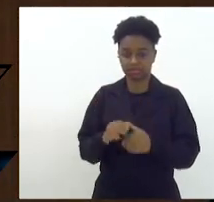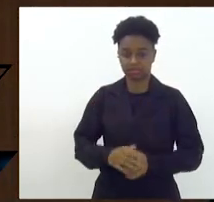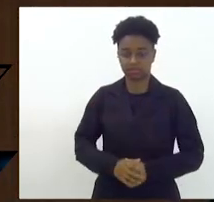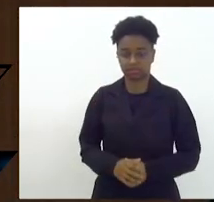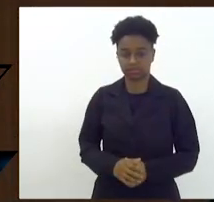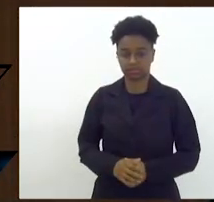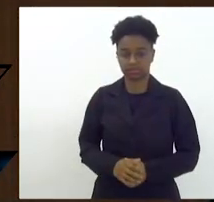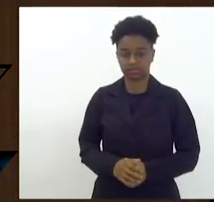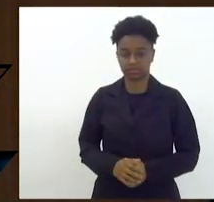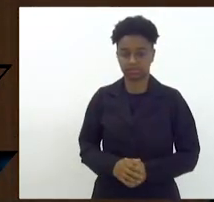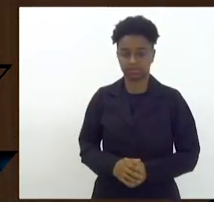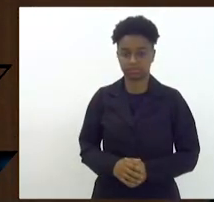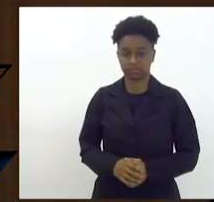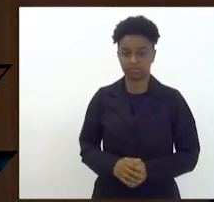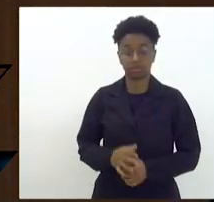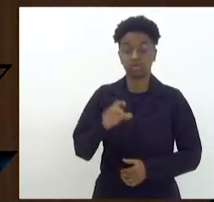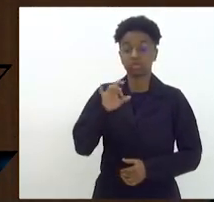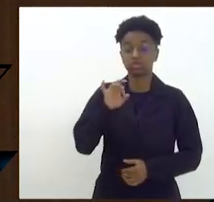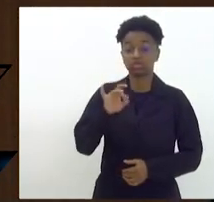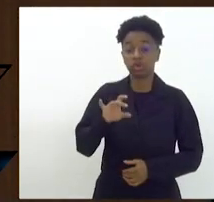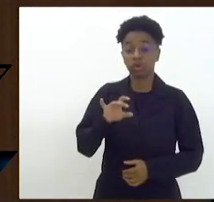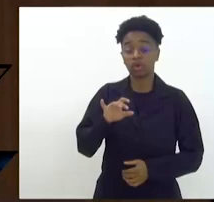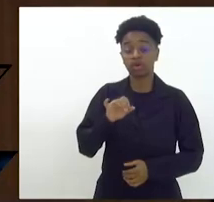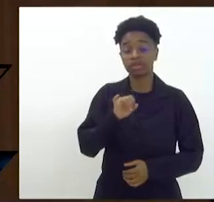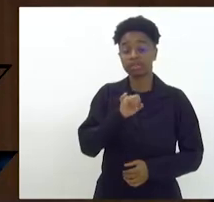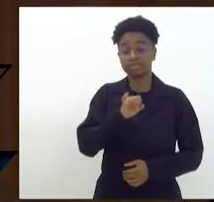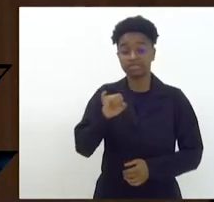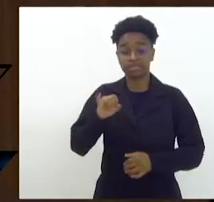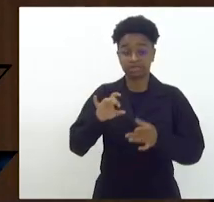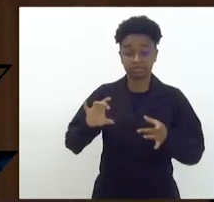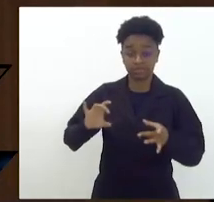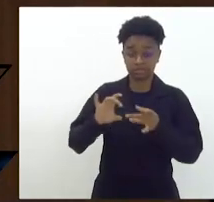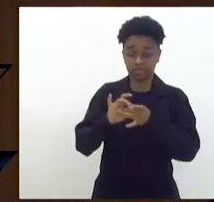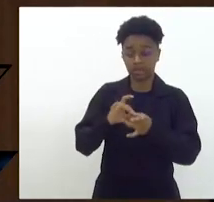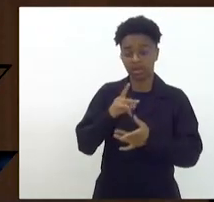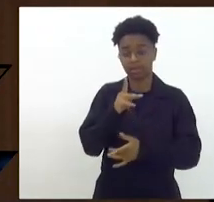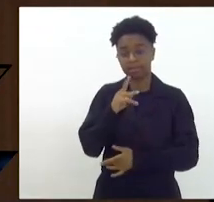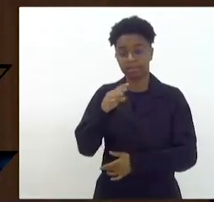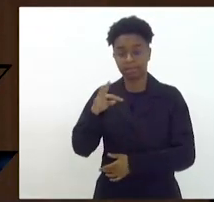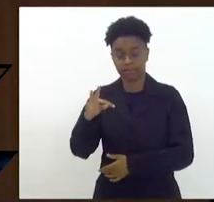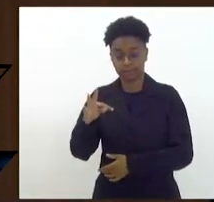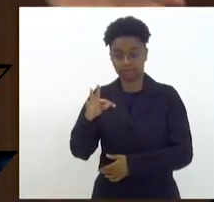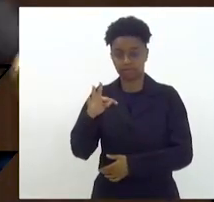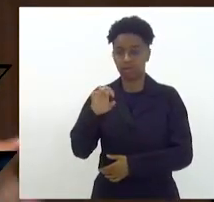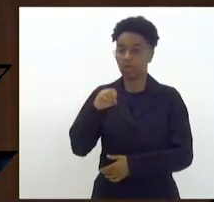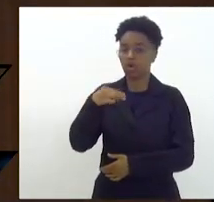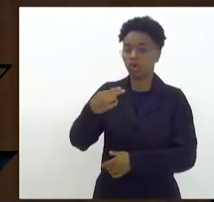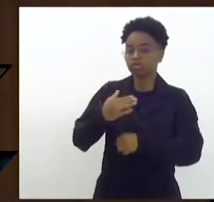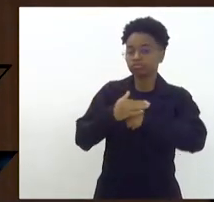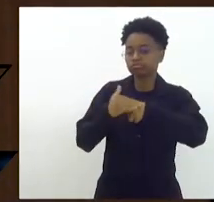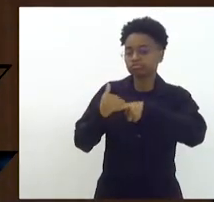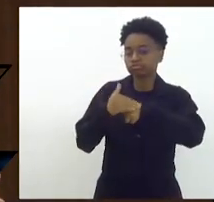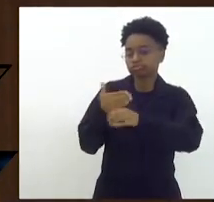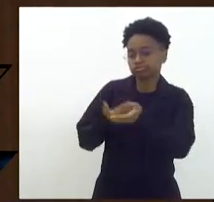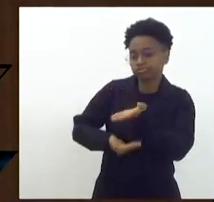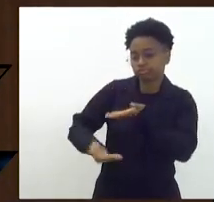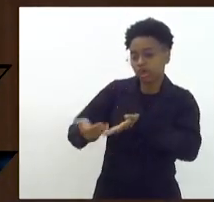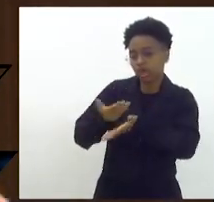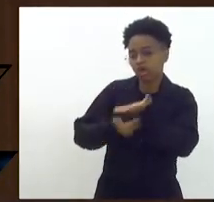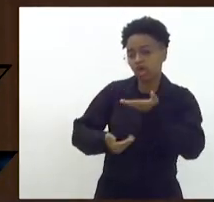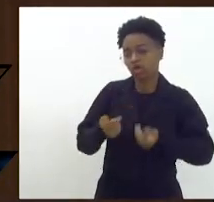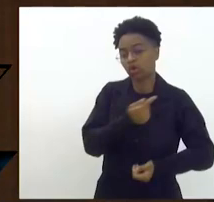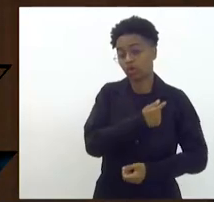a não ser aqueles que sente com pt e de alguma forma seja carinhoso com o governo